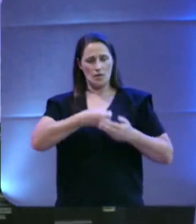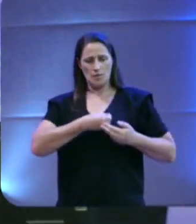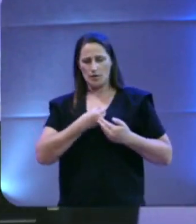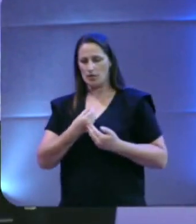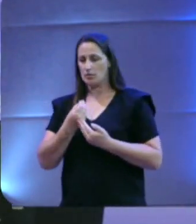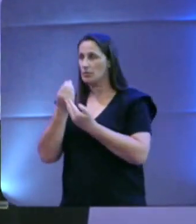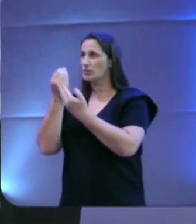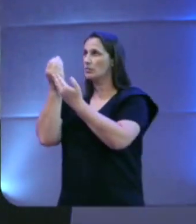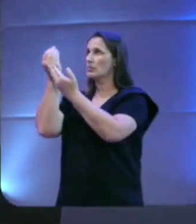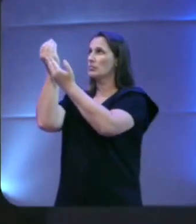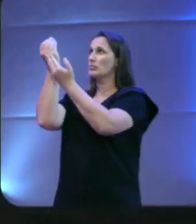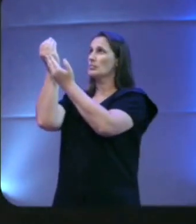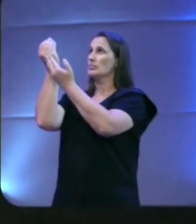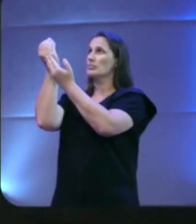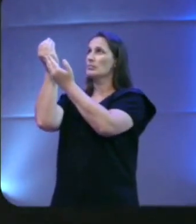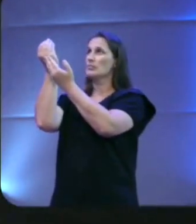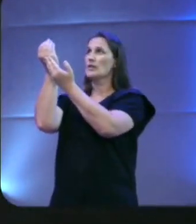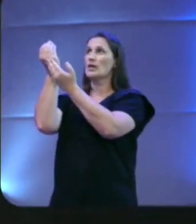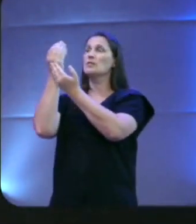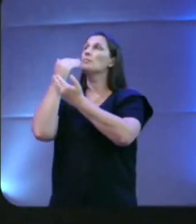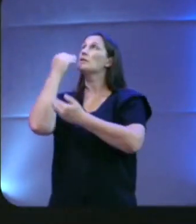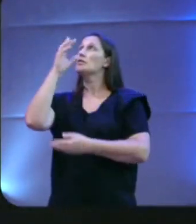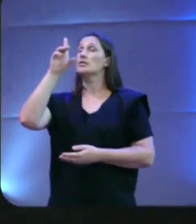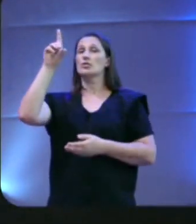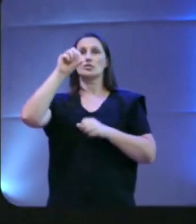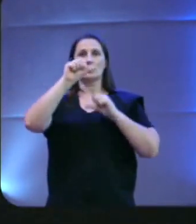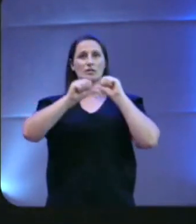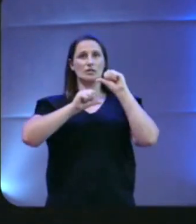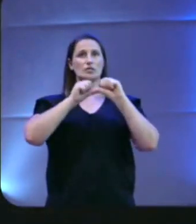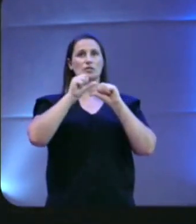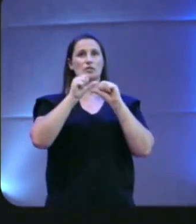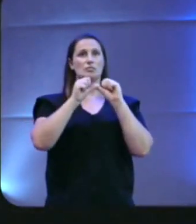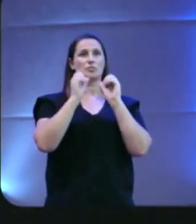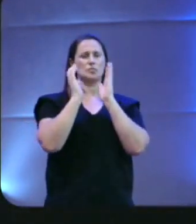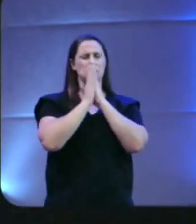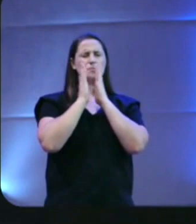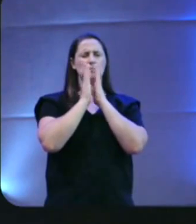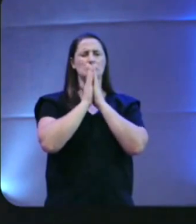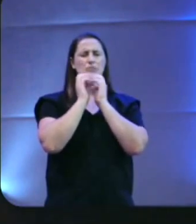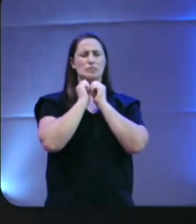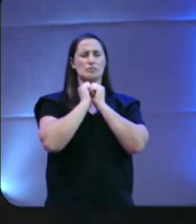vida e pedir para que Ele nos transforme em 2020. Ore comigo essa manhã.